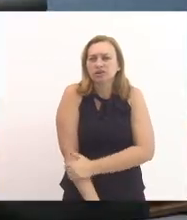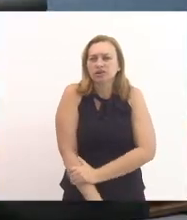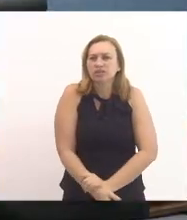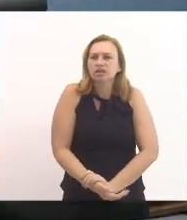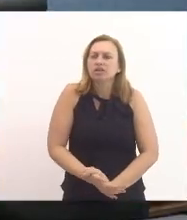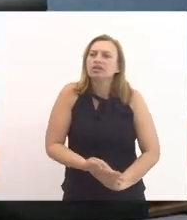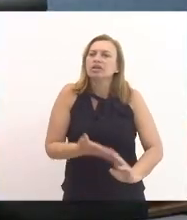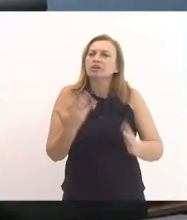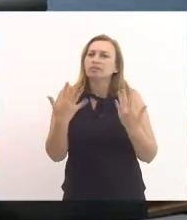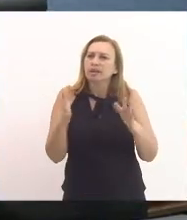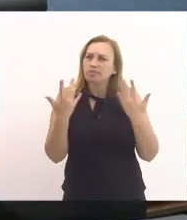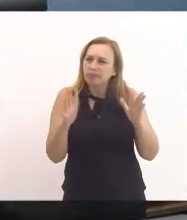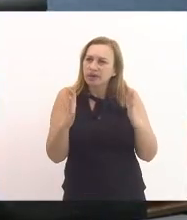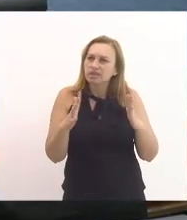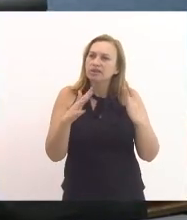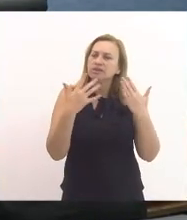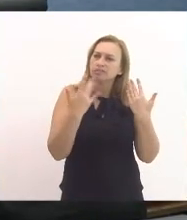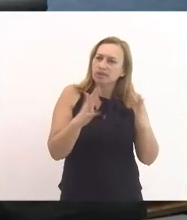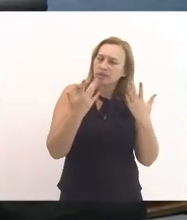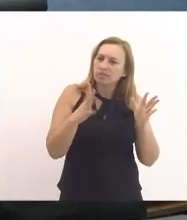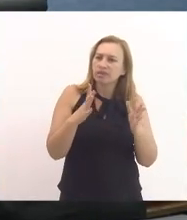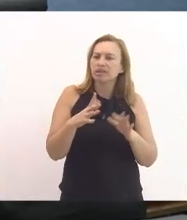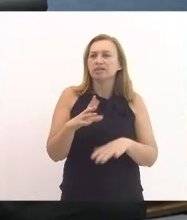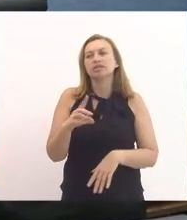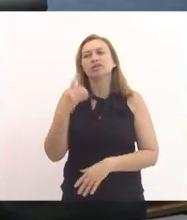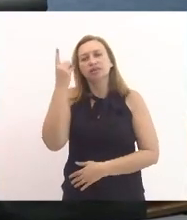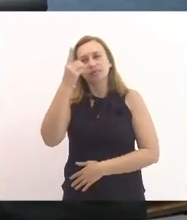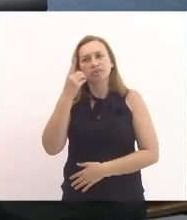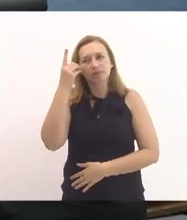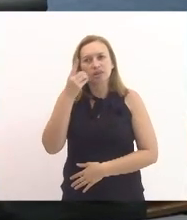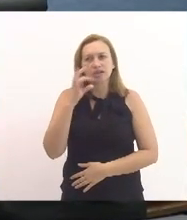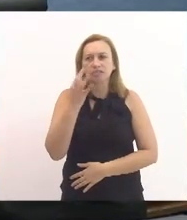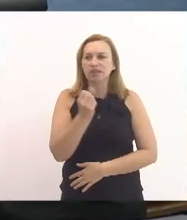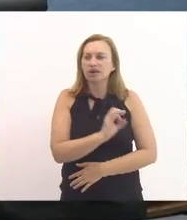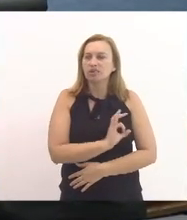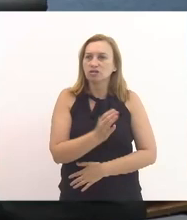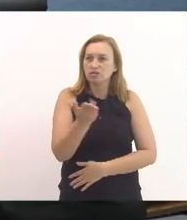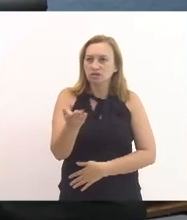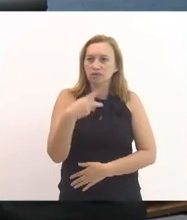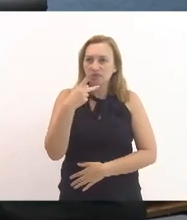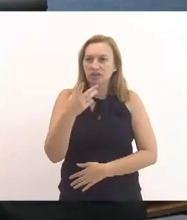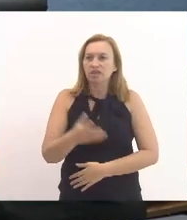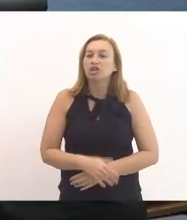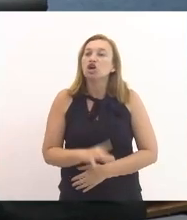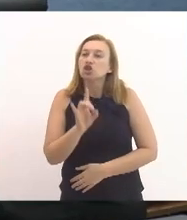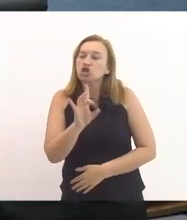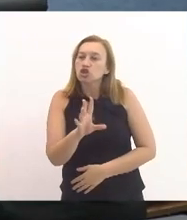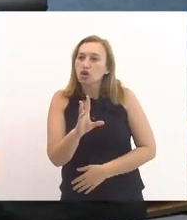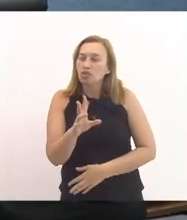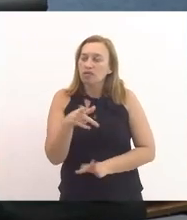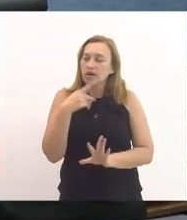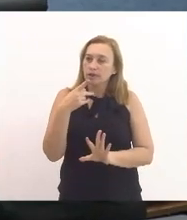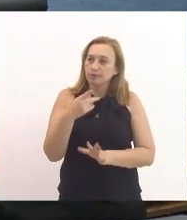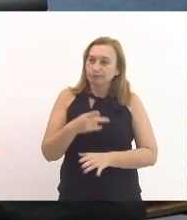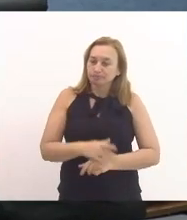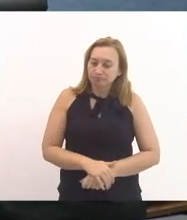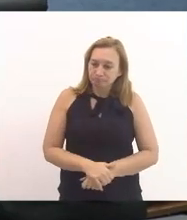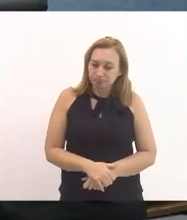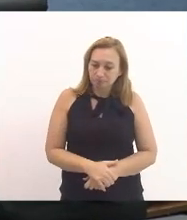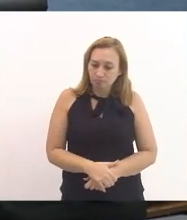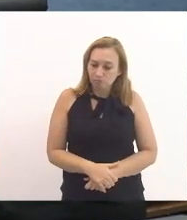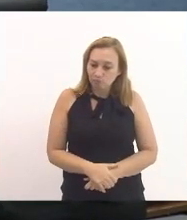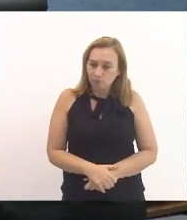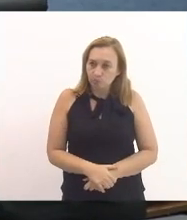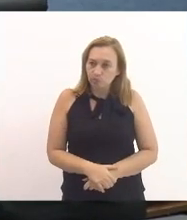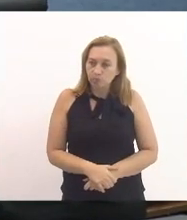e parabéns parabéns pelas palavras Obrigado pelas considerações de cada marca voz Não esse aqui é fazer só uma observação é